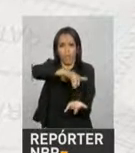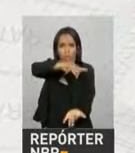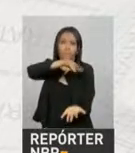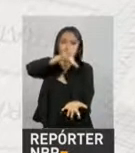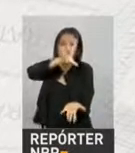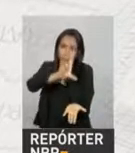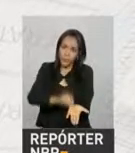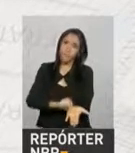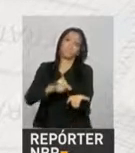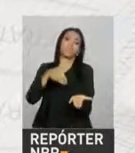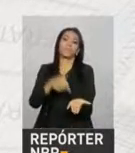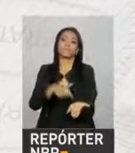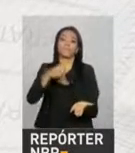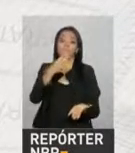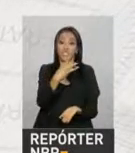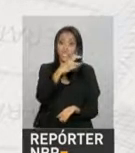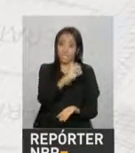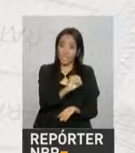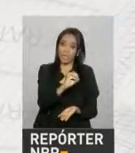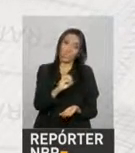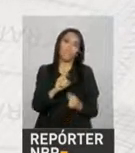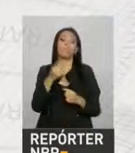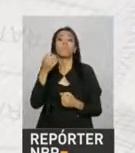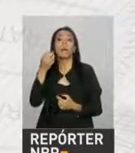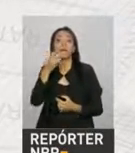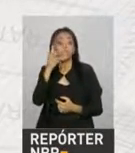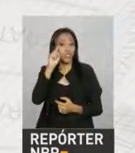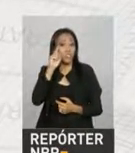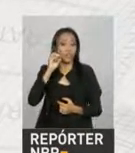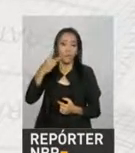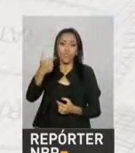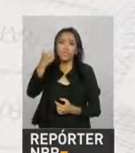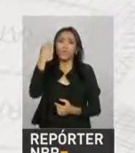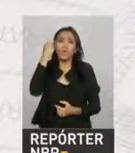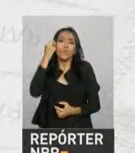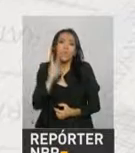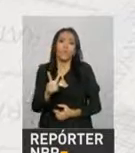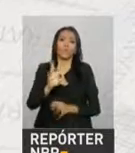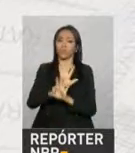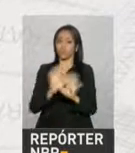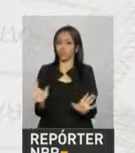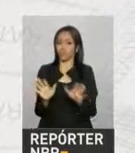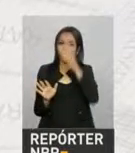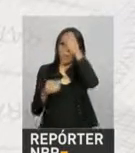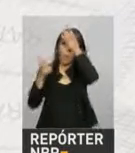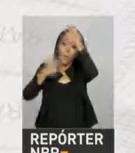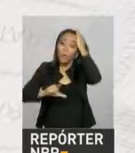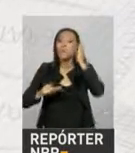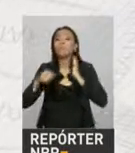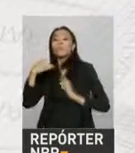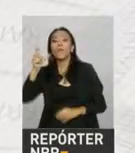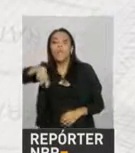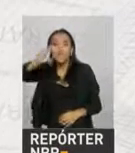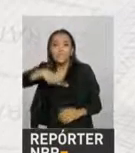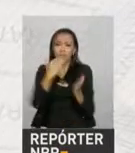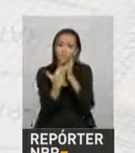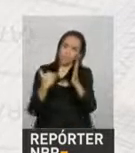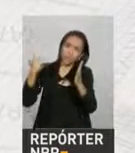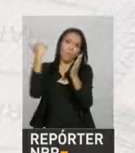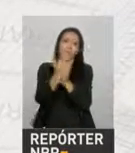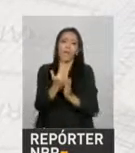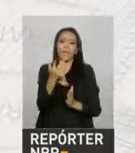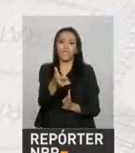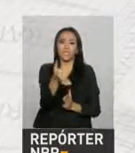automáticas de 30 para dois dias úteis o limite máximo do carro o bnds vai dobrar e chegar